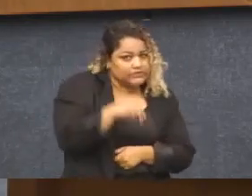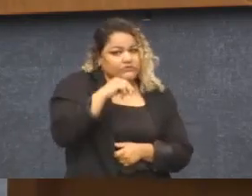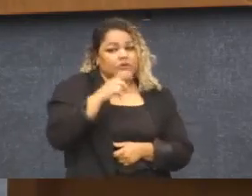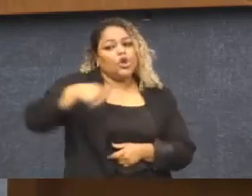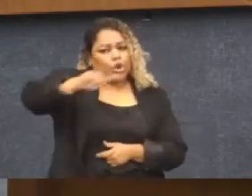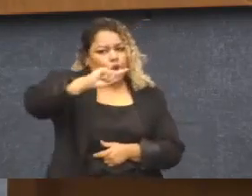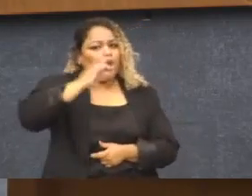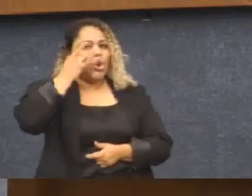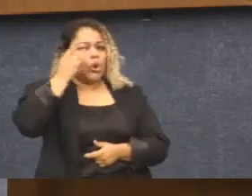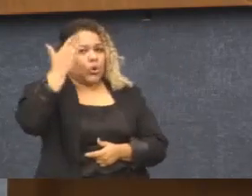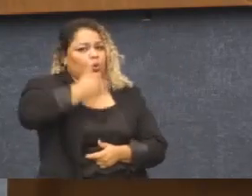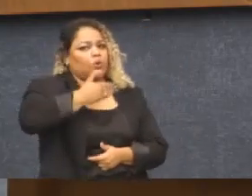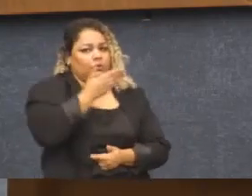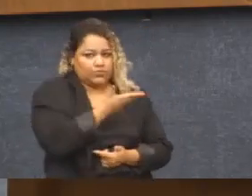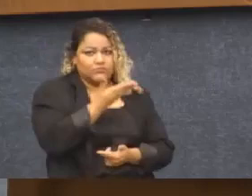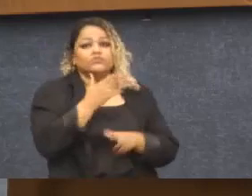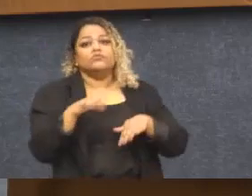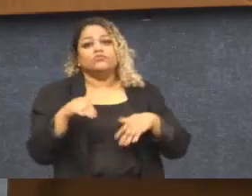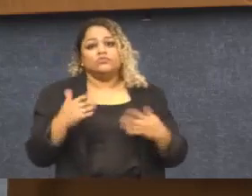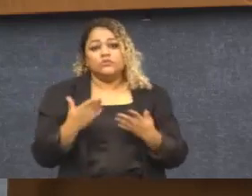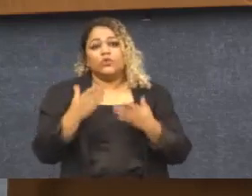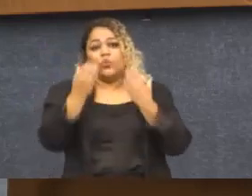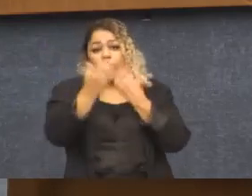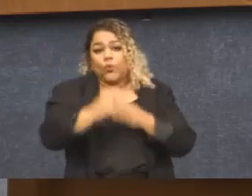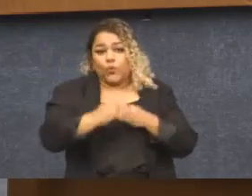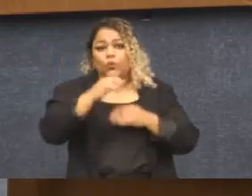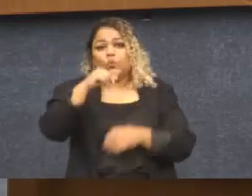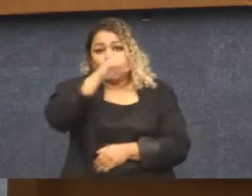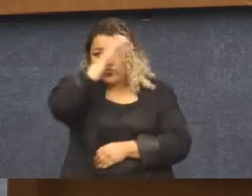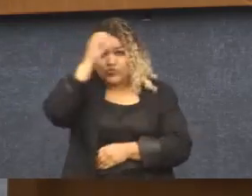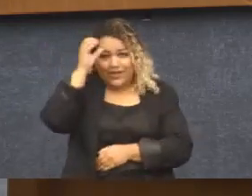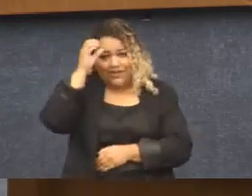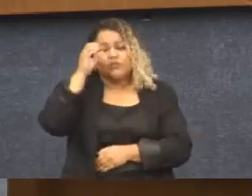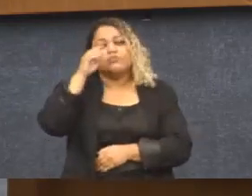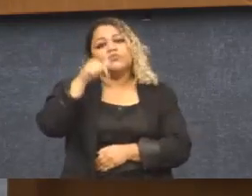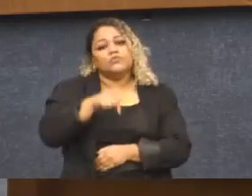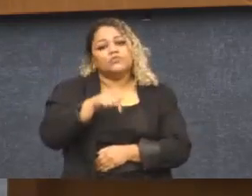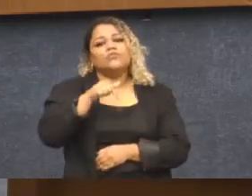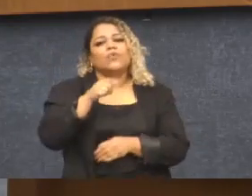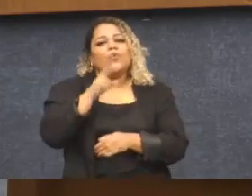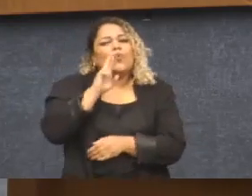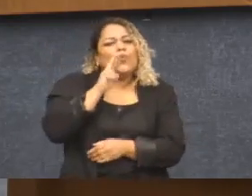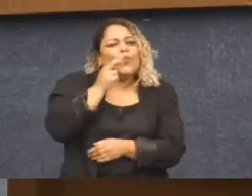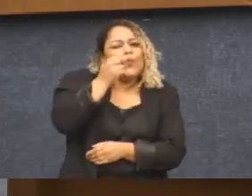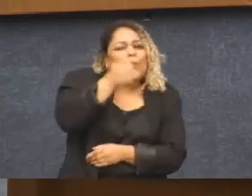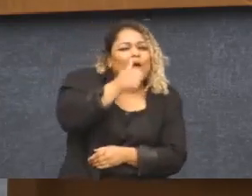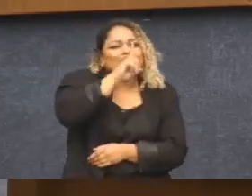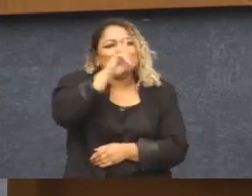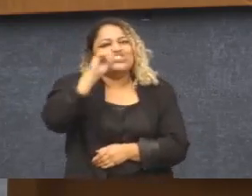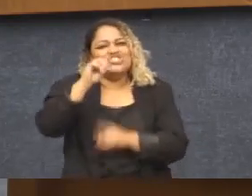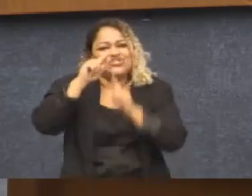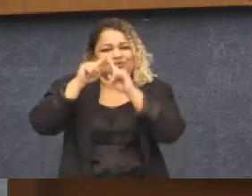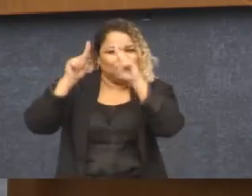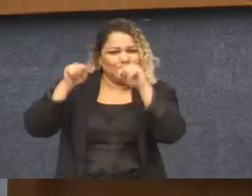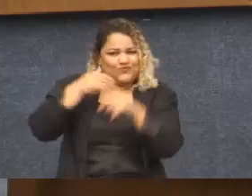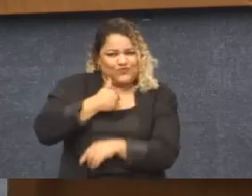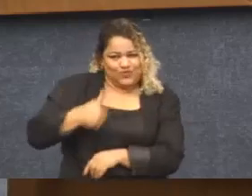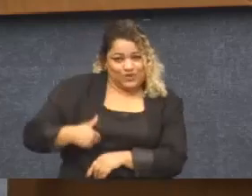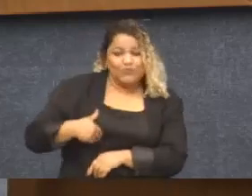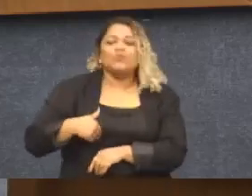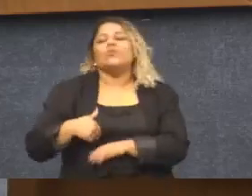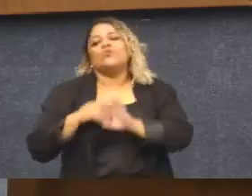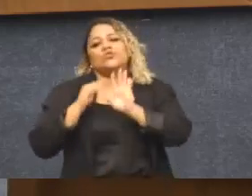o concurso público da Câmara Municipal, votado, inclusive, no contexto quase do Dia do Servidor, é mais uma vez um recado desse